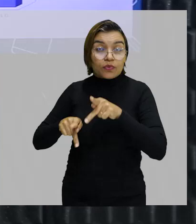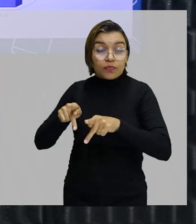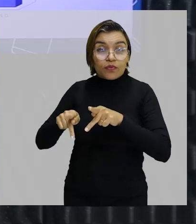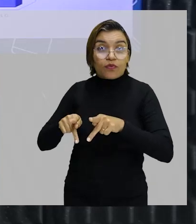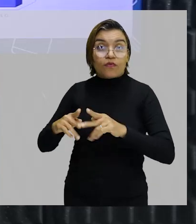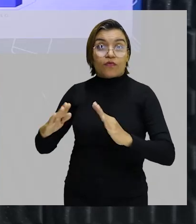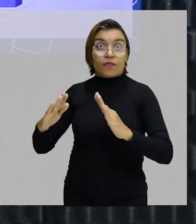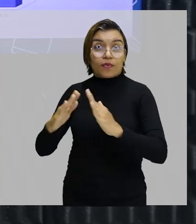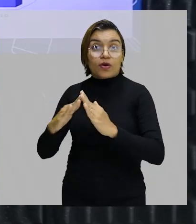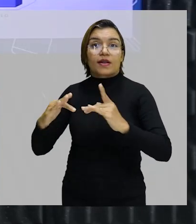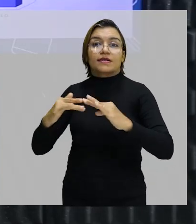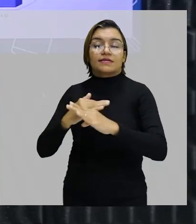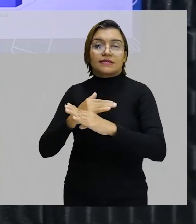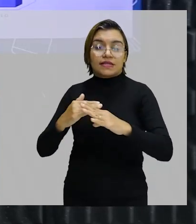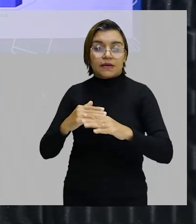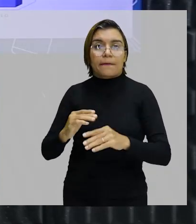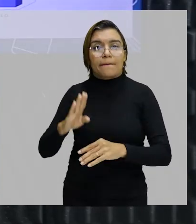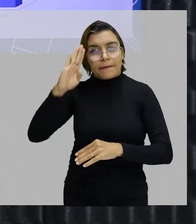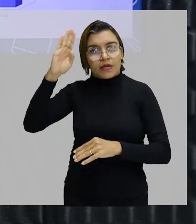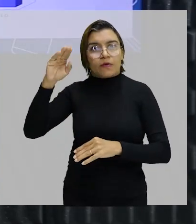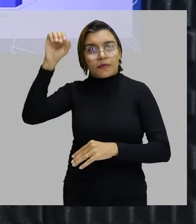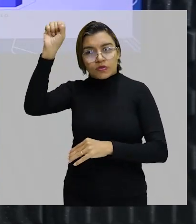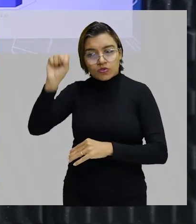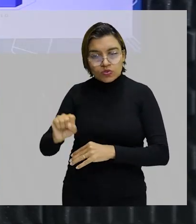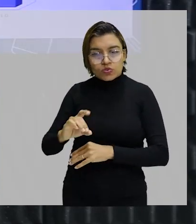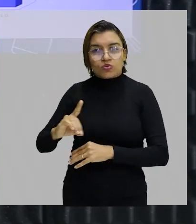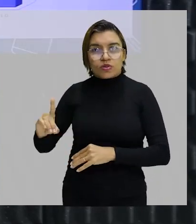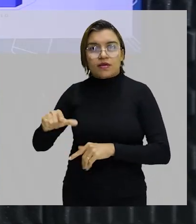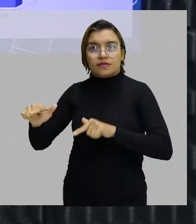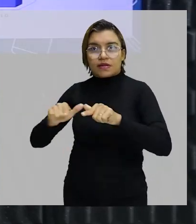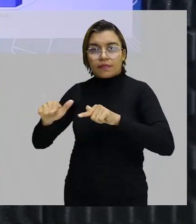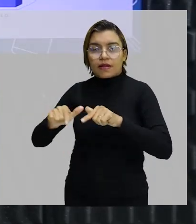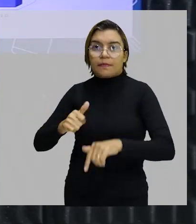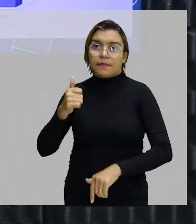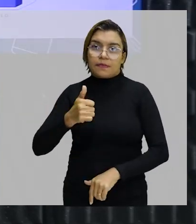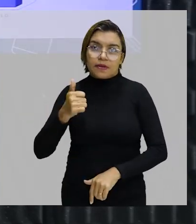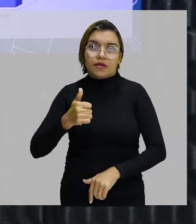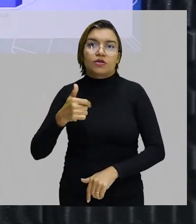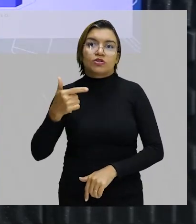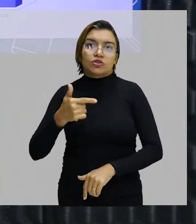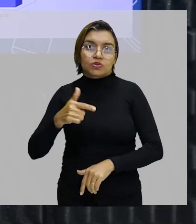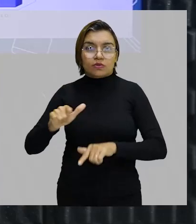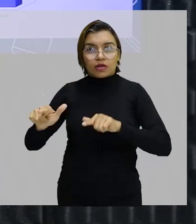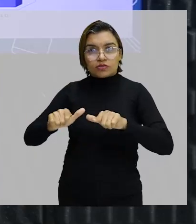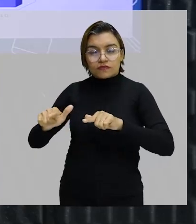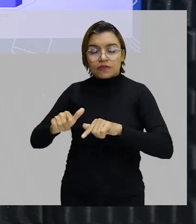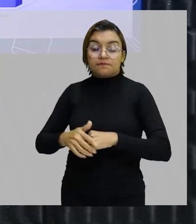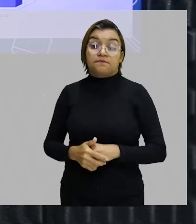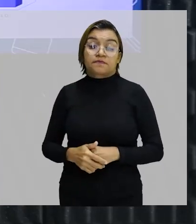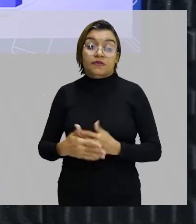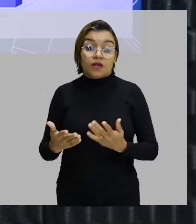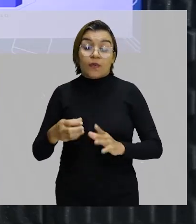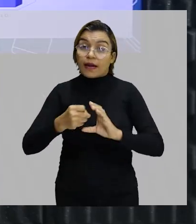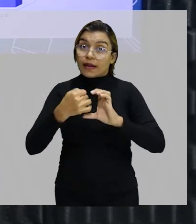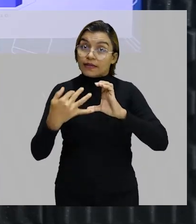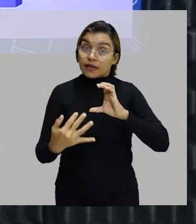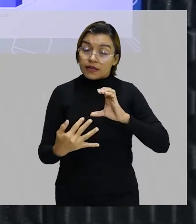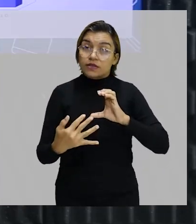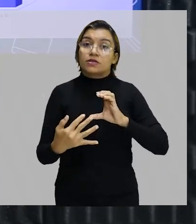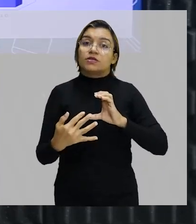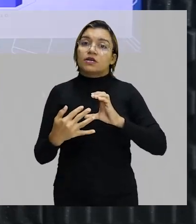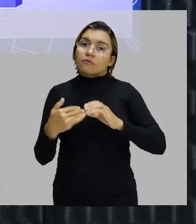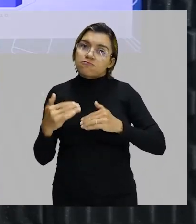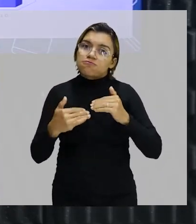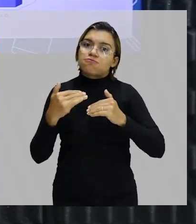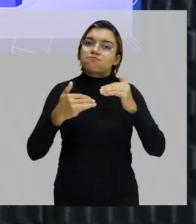cidades, principalmente no Sudeste, né, trabalhando nas atividades de segundo e terceiro setor. E essa característica só tende a se